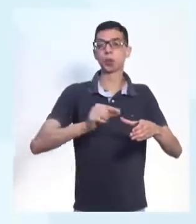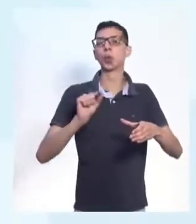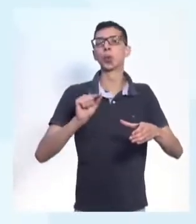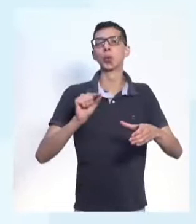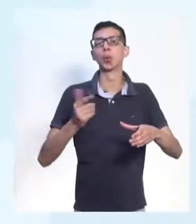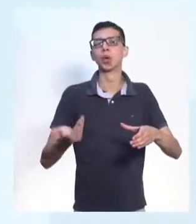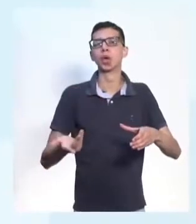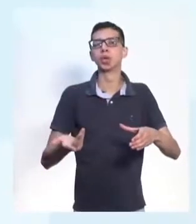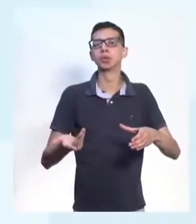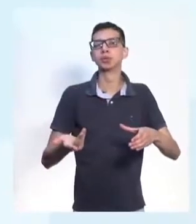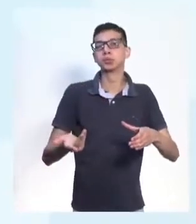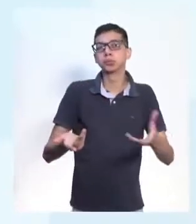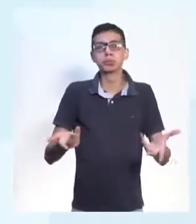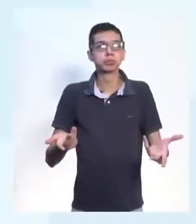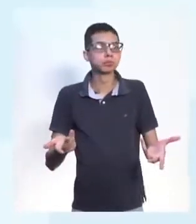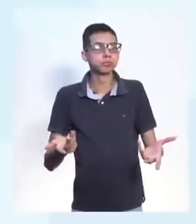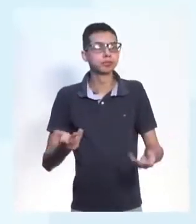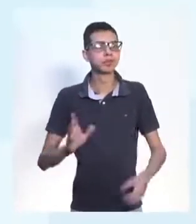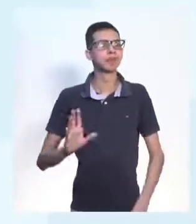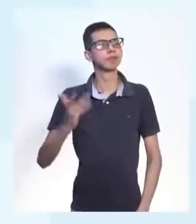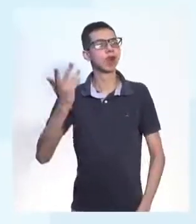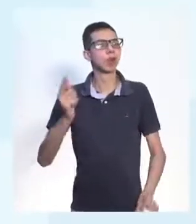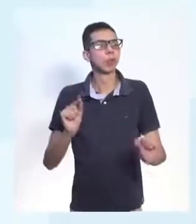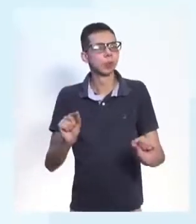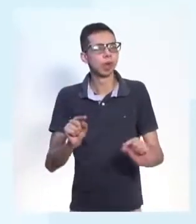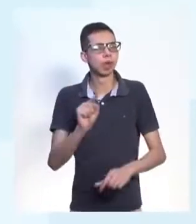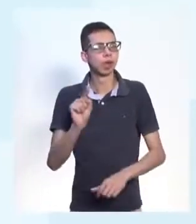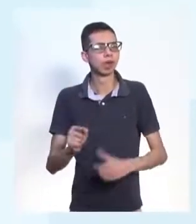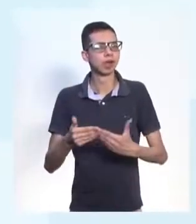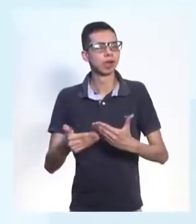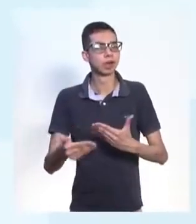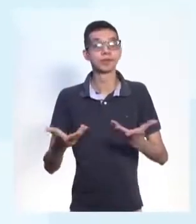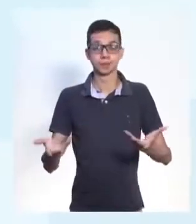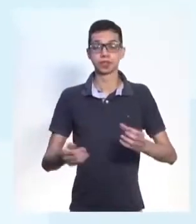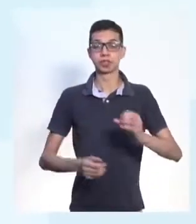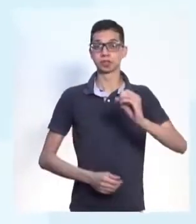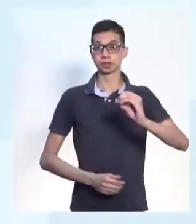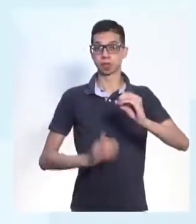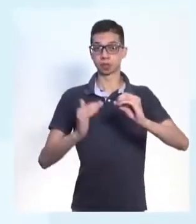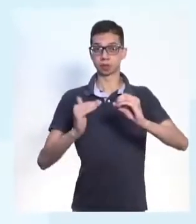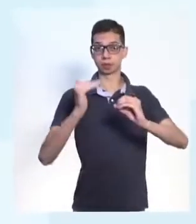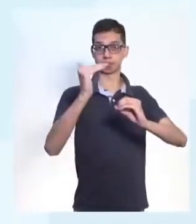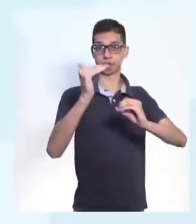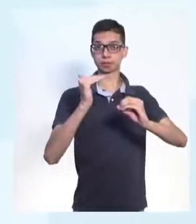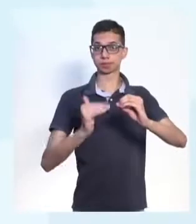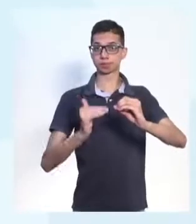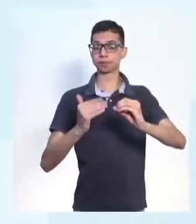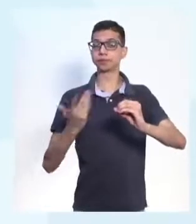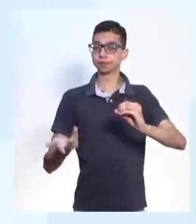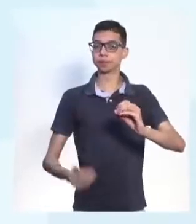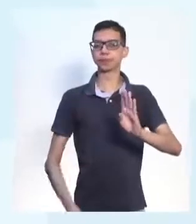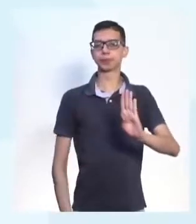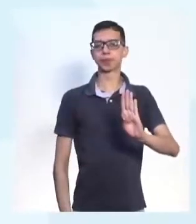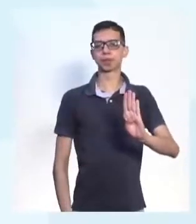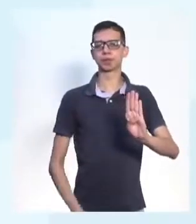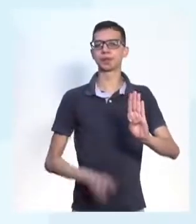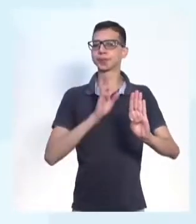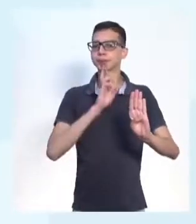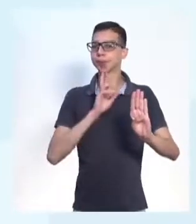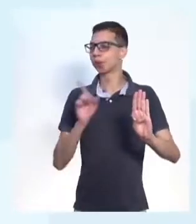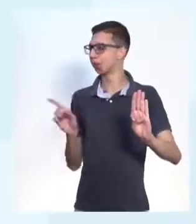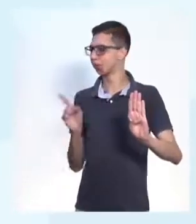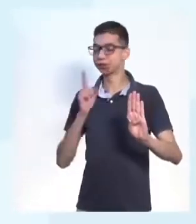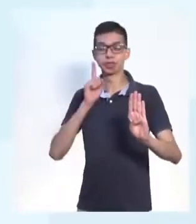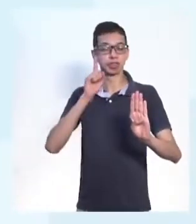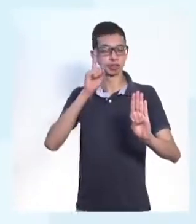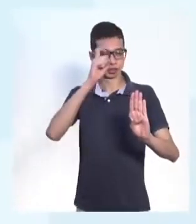ele? E essa medida é maior ou menor que zero? Essa B, ela é mais difícil a resposta, por quê? Como eu